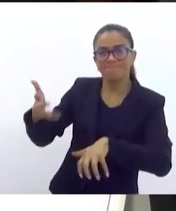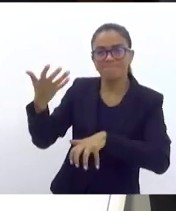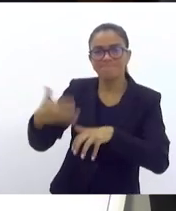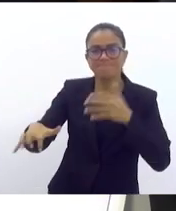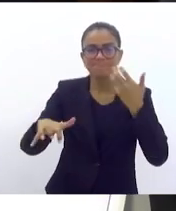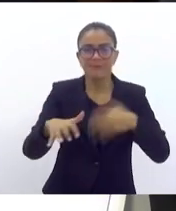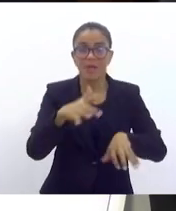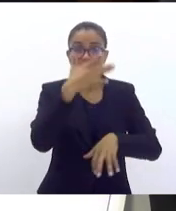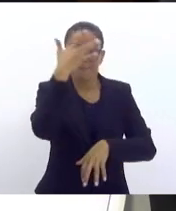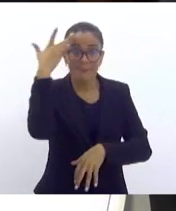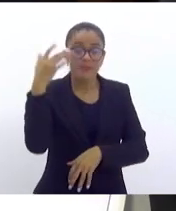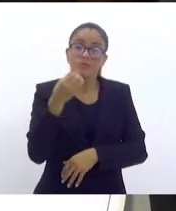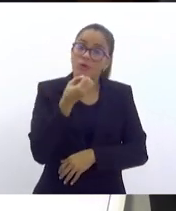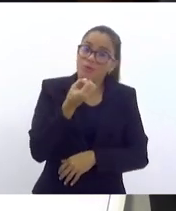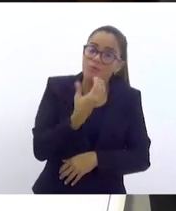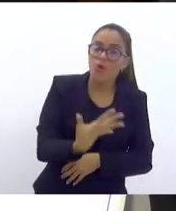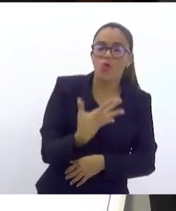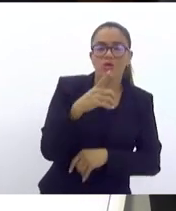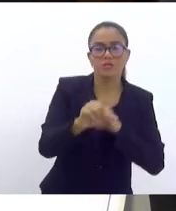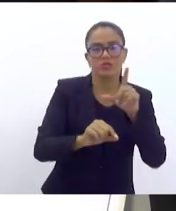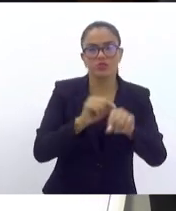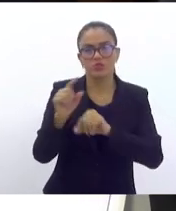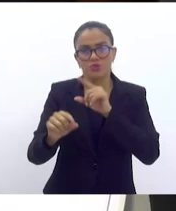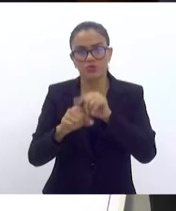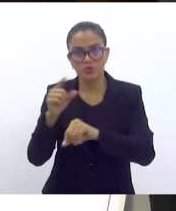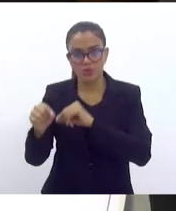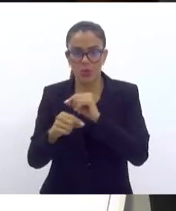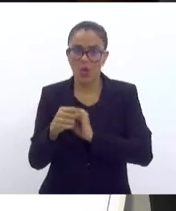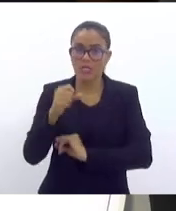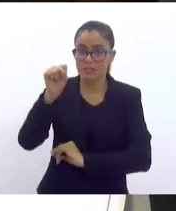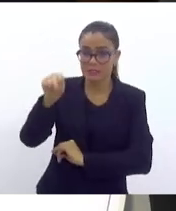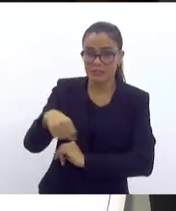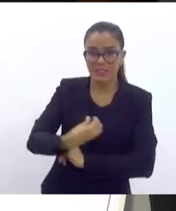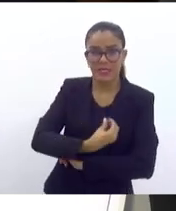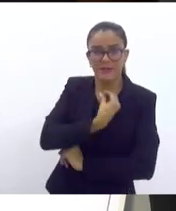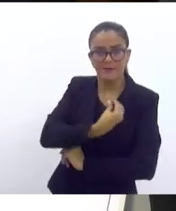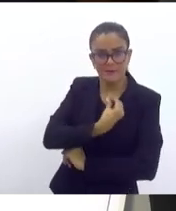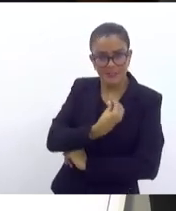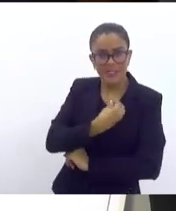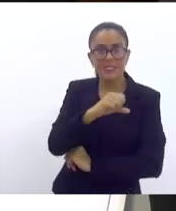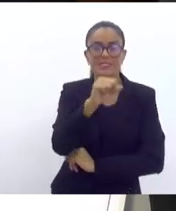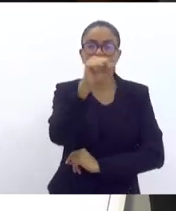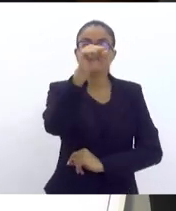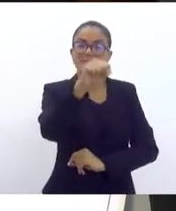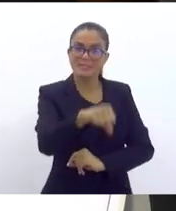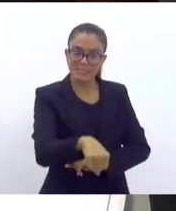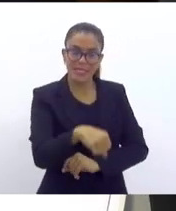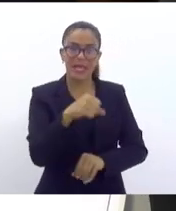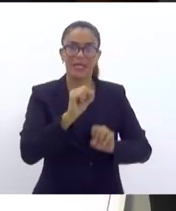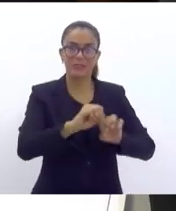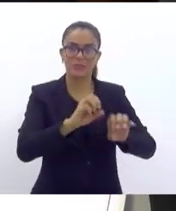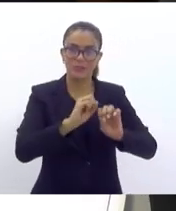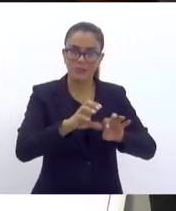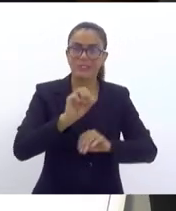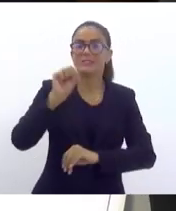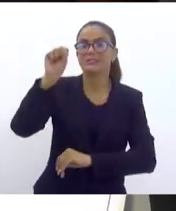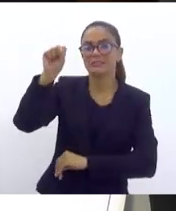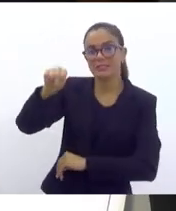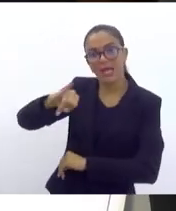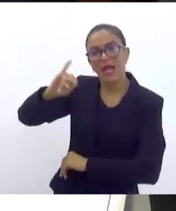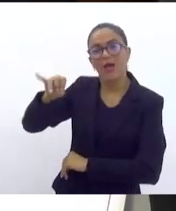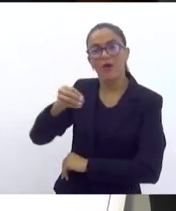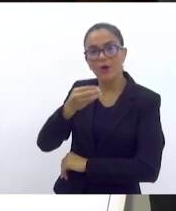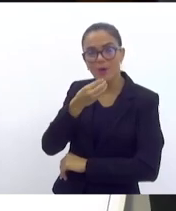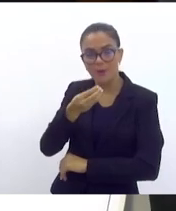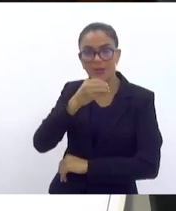a fazer boas escolhas então que ele faça o escolhas Diga sim a vida diga assim a educação diga assim as